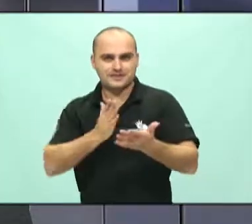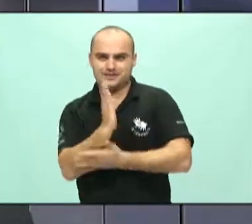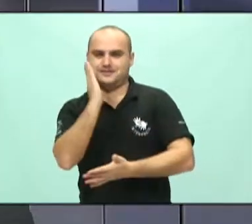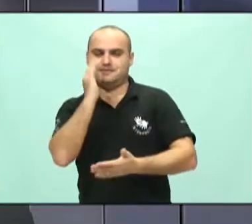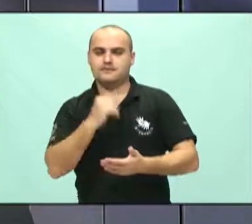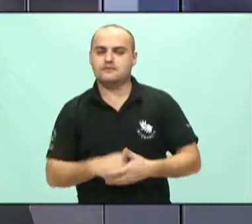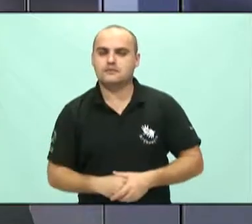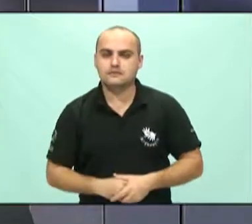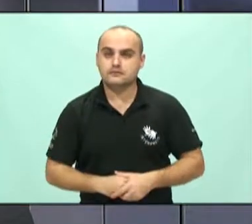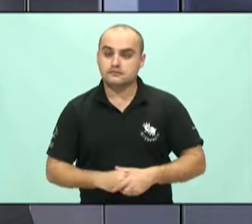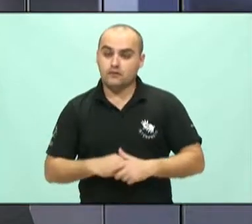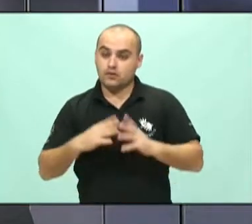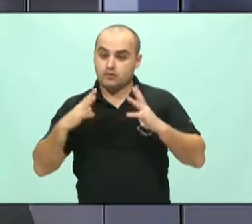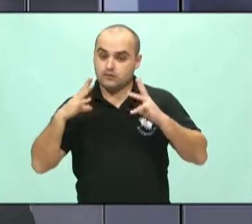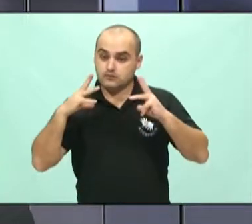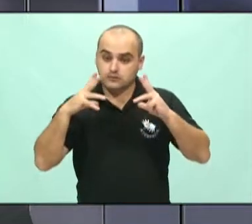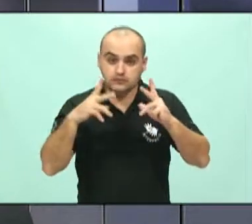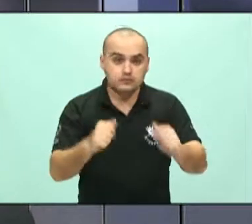nenhuma